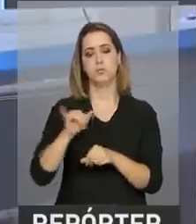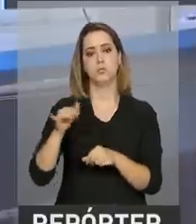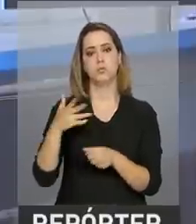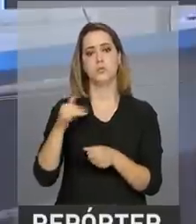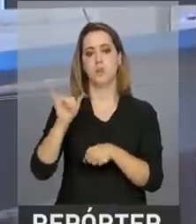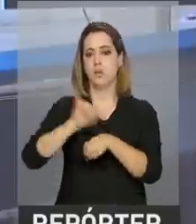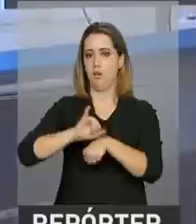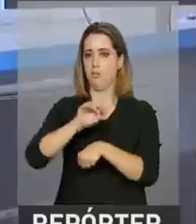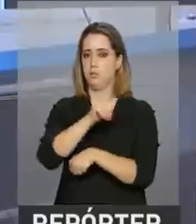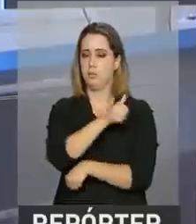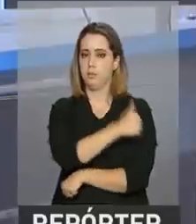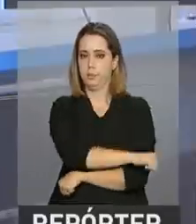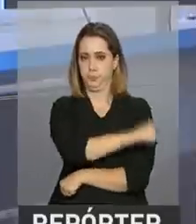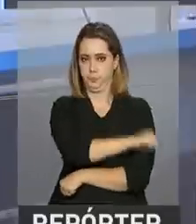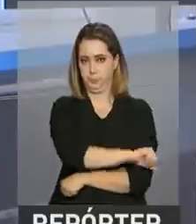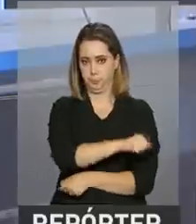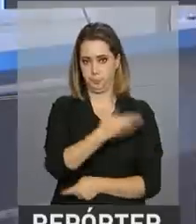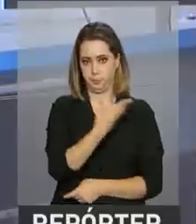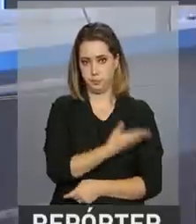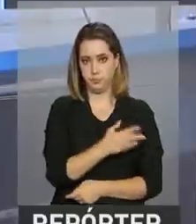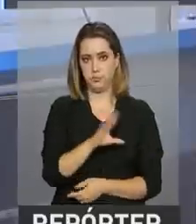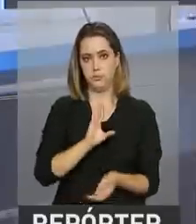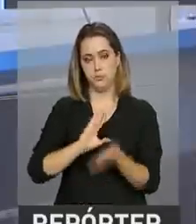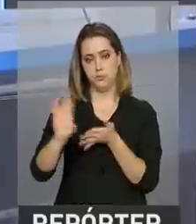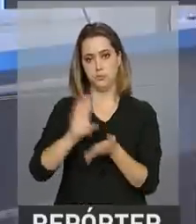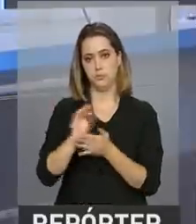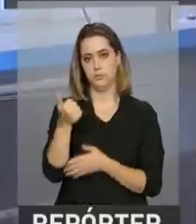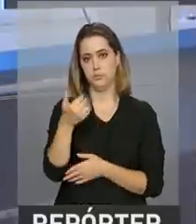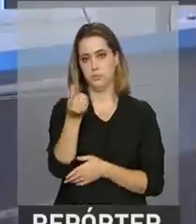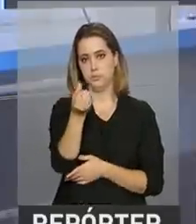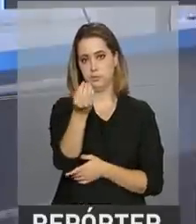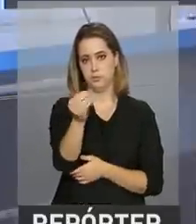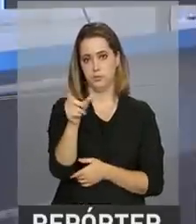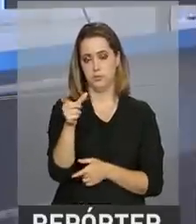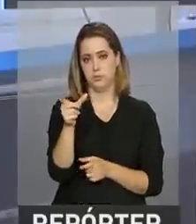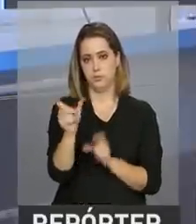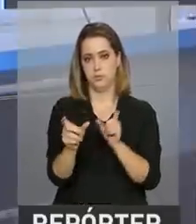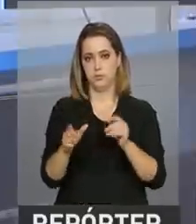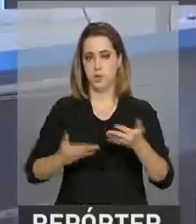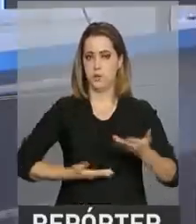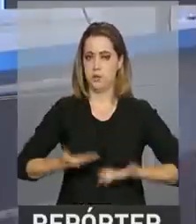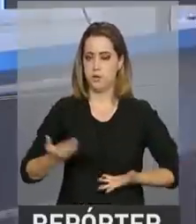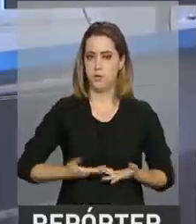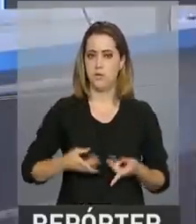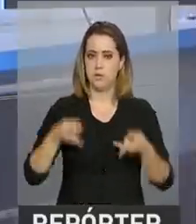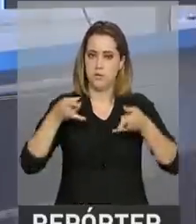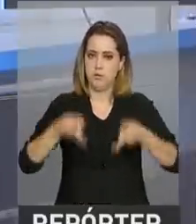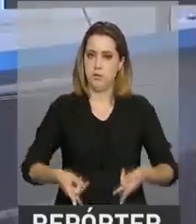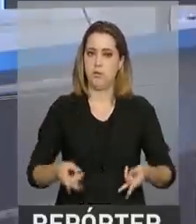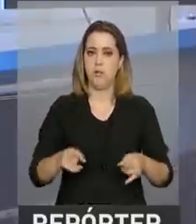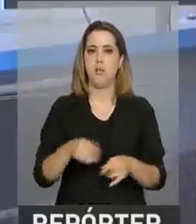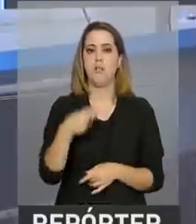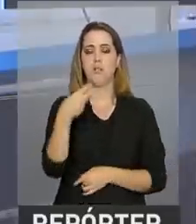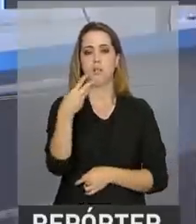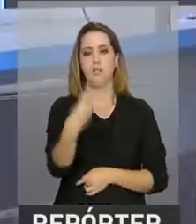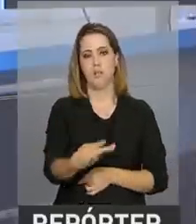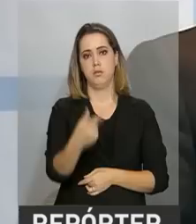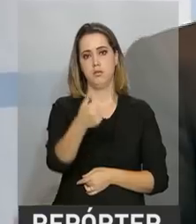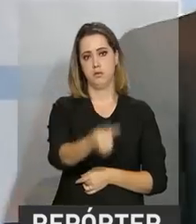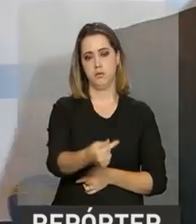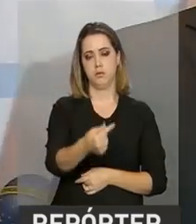na capital fluminense. Os recursos vão para 160 serviços e leitos em 37